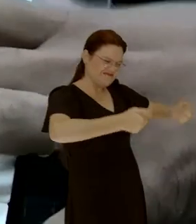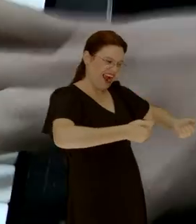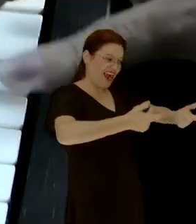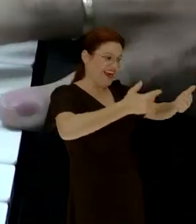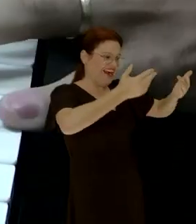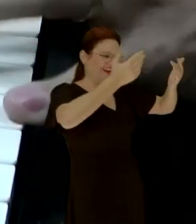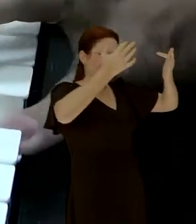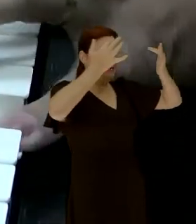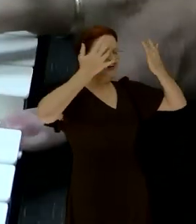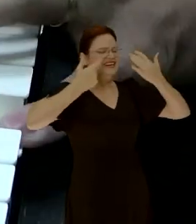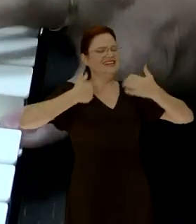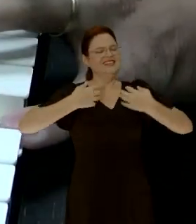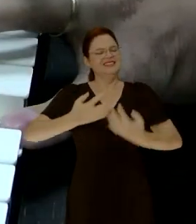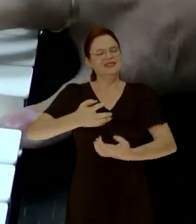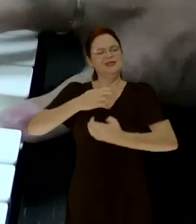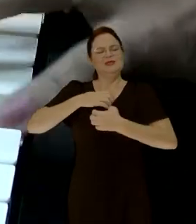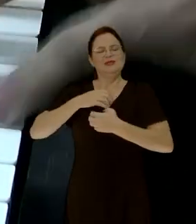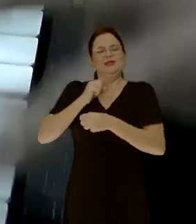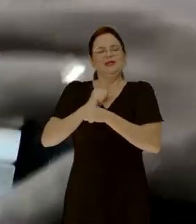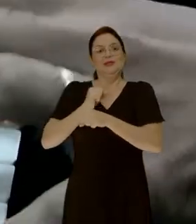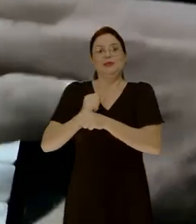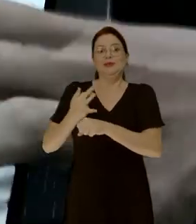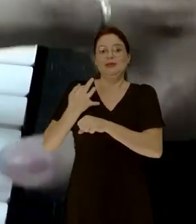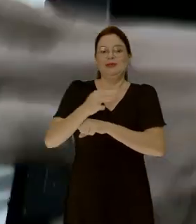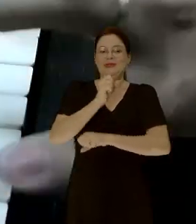Esta glória espero